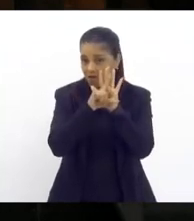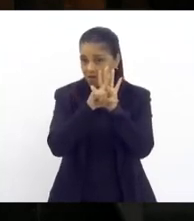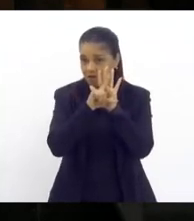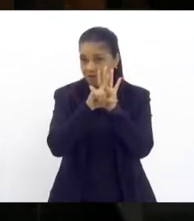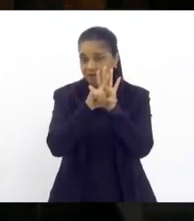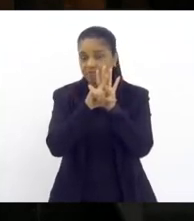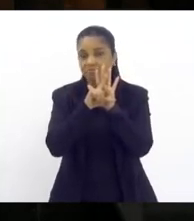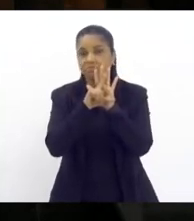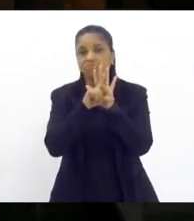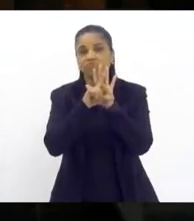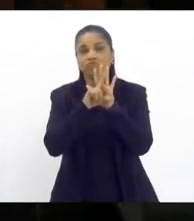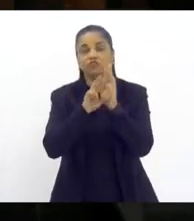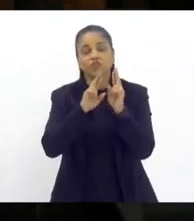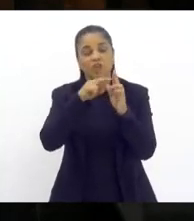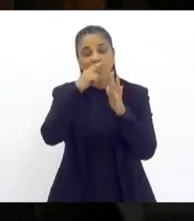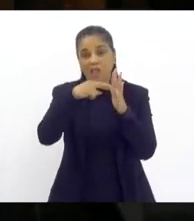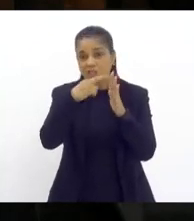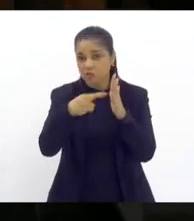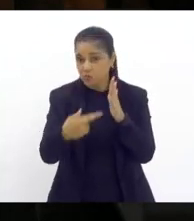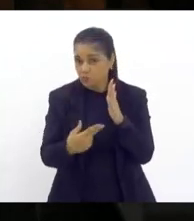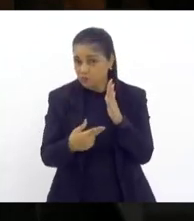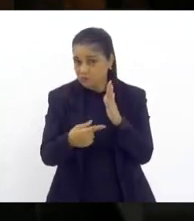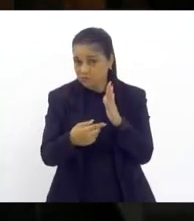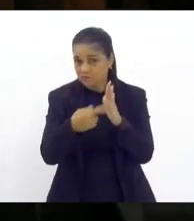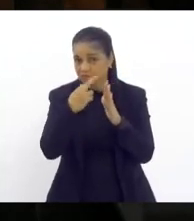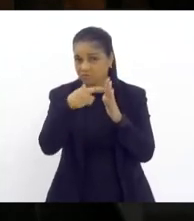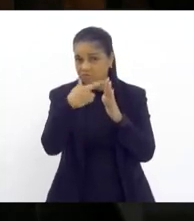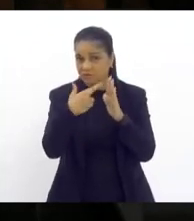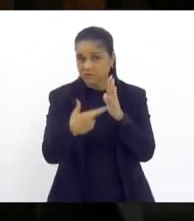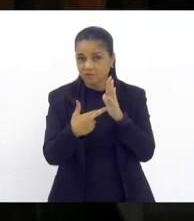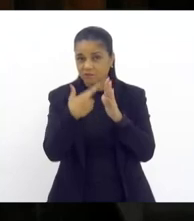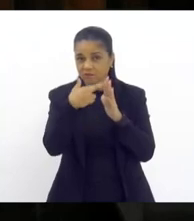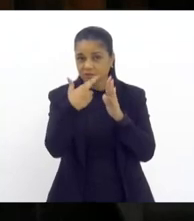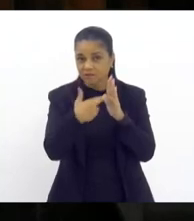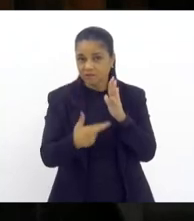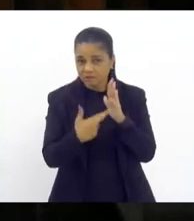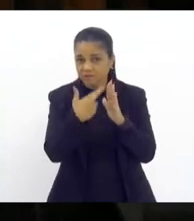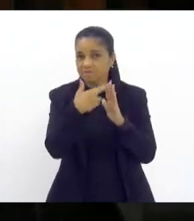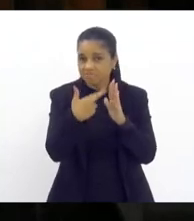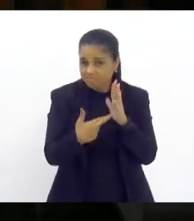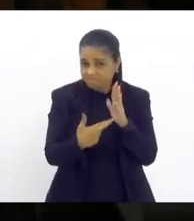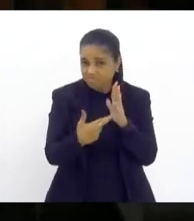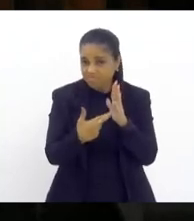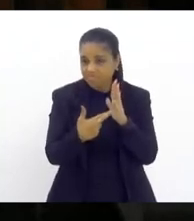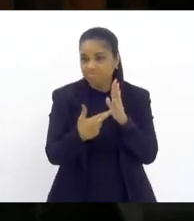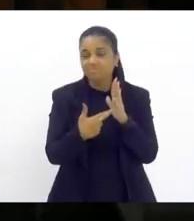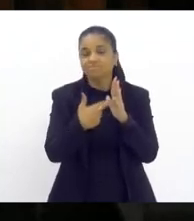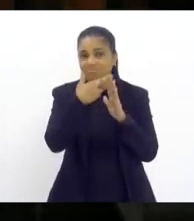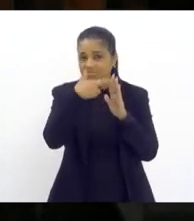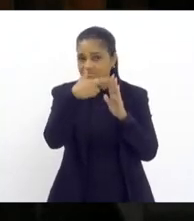de resolução, queria também que o